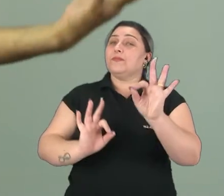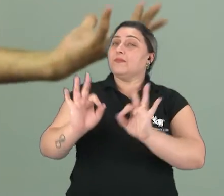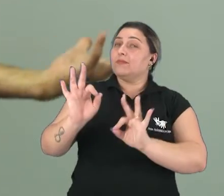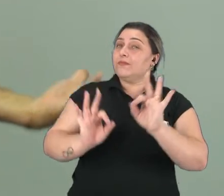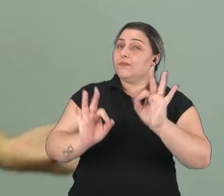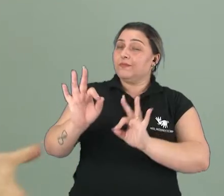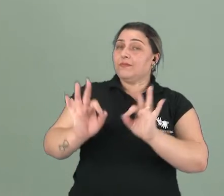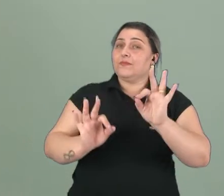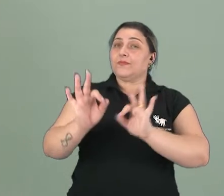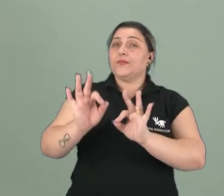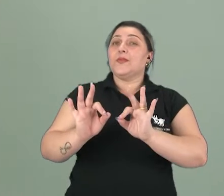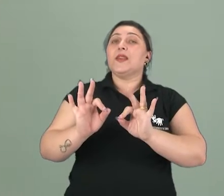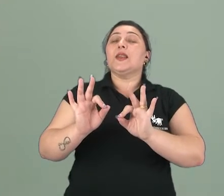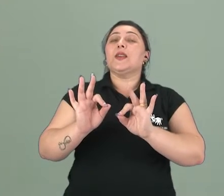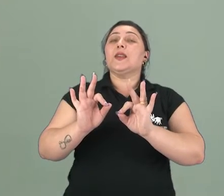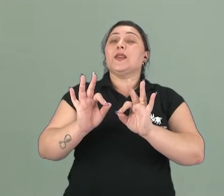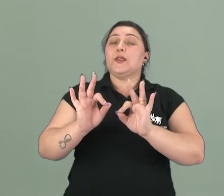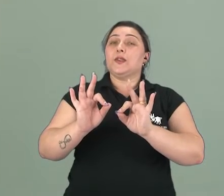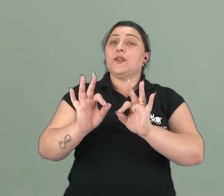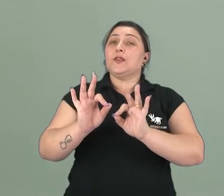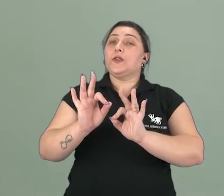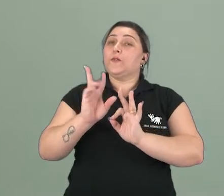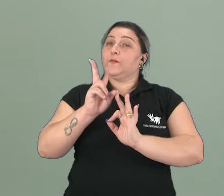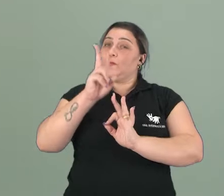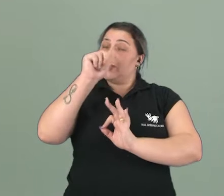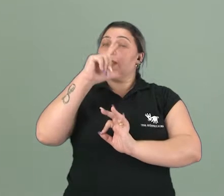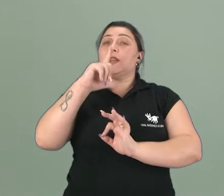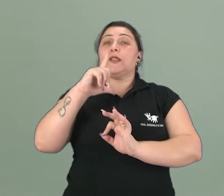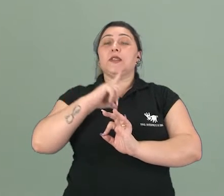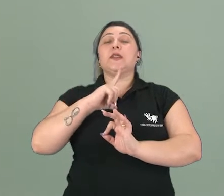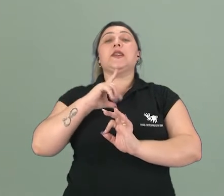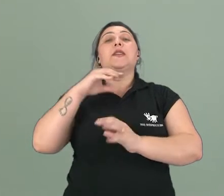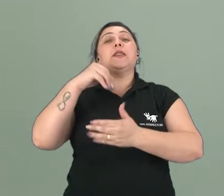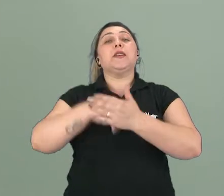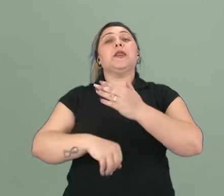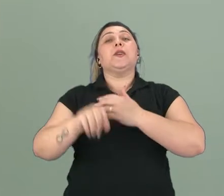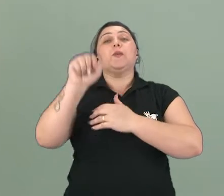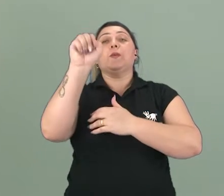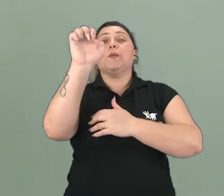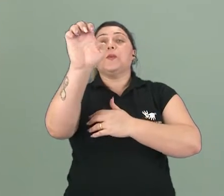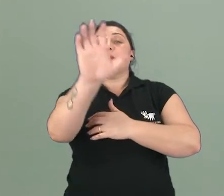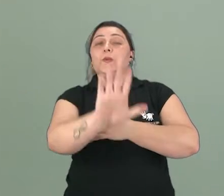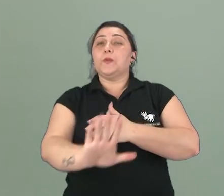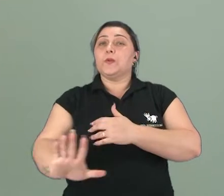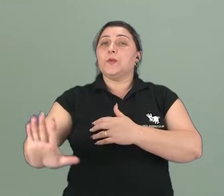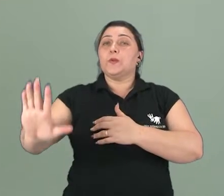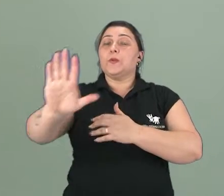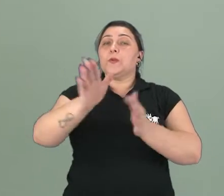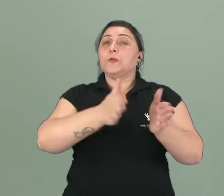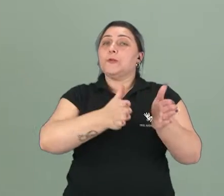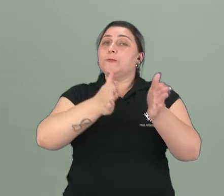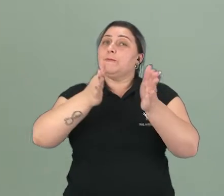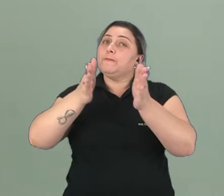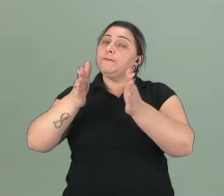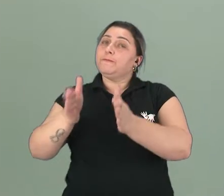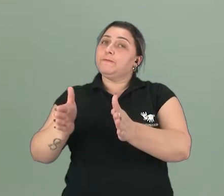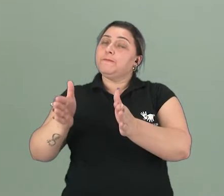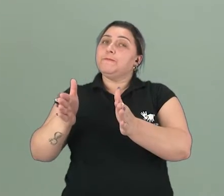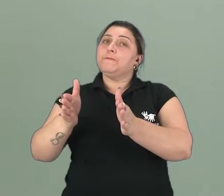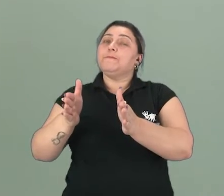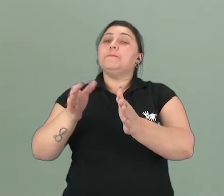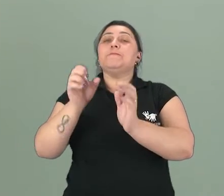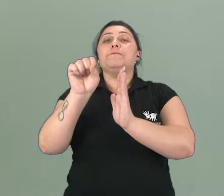toda a noção de poder que a gente tem dentro do continente europeu lá no período